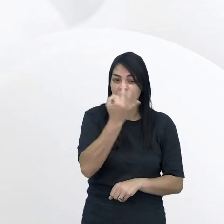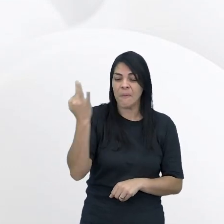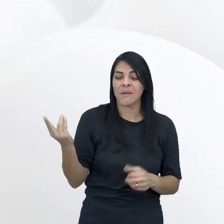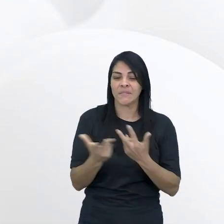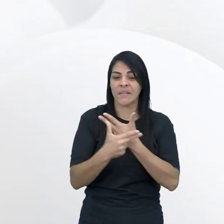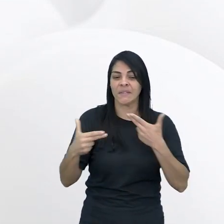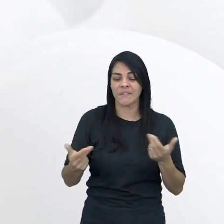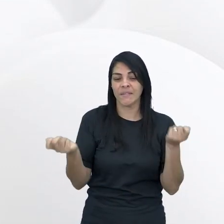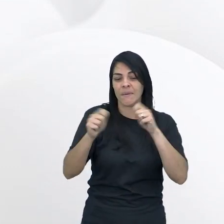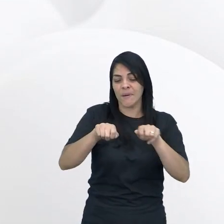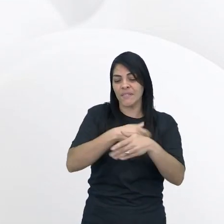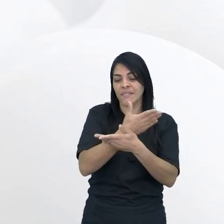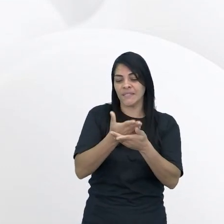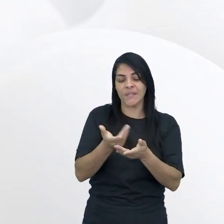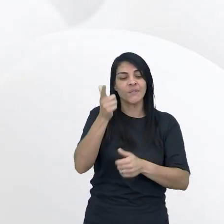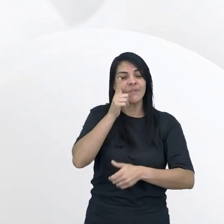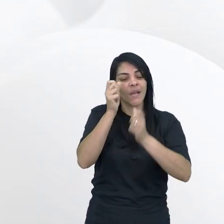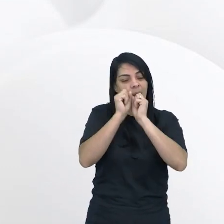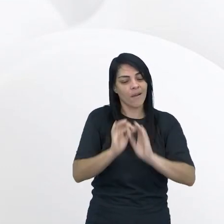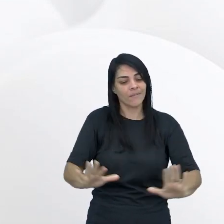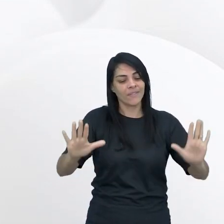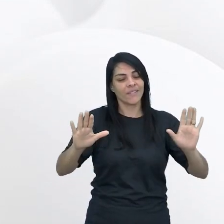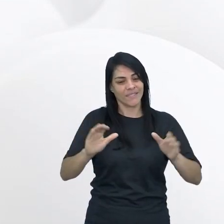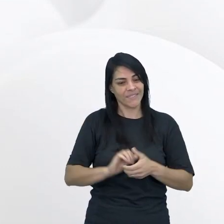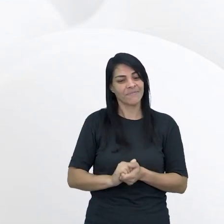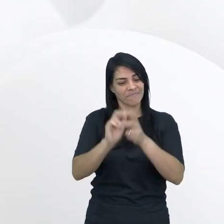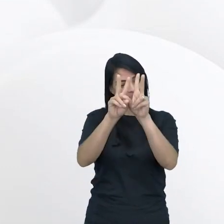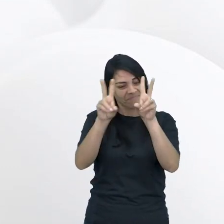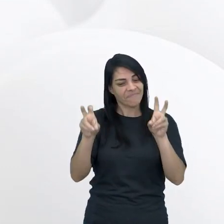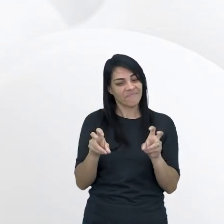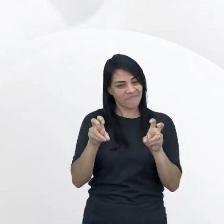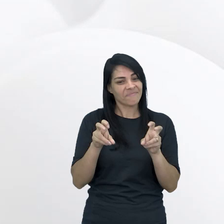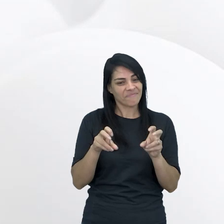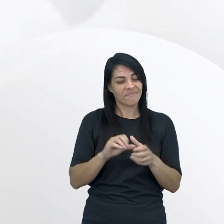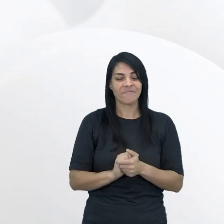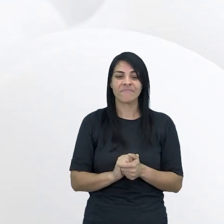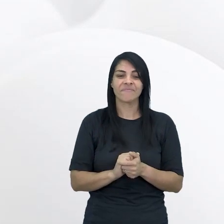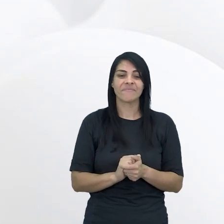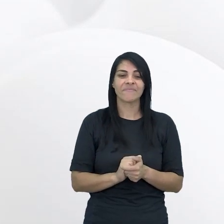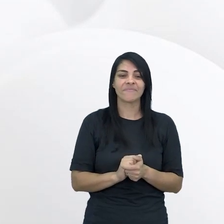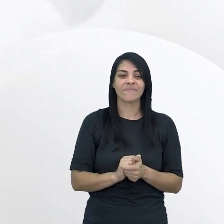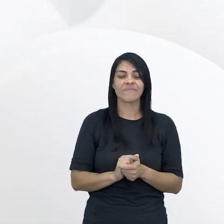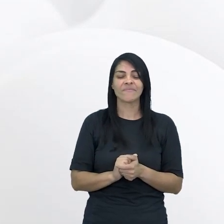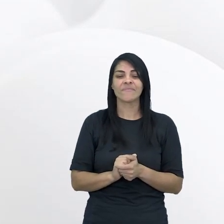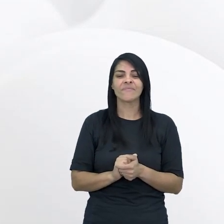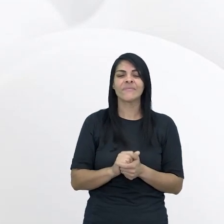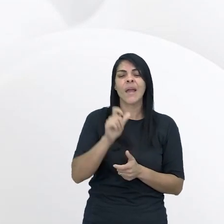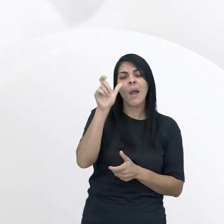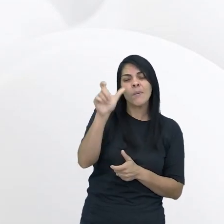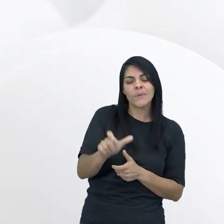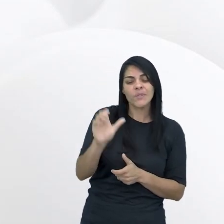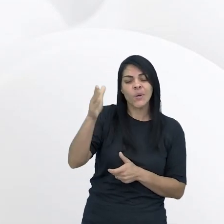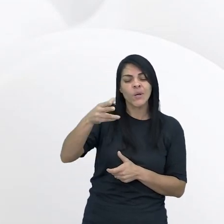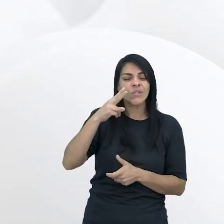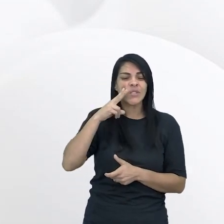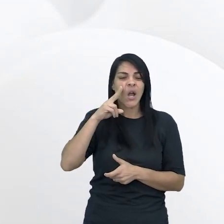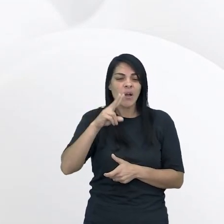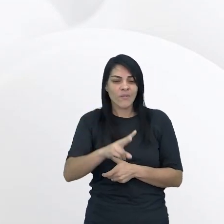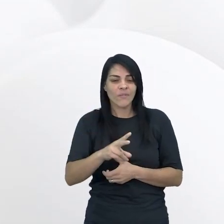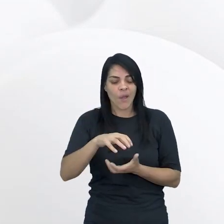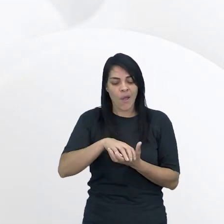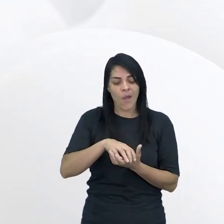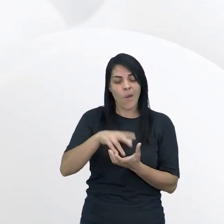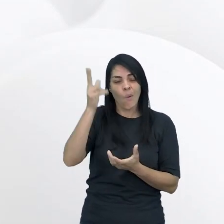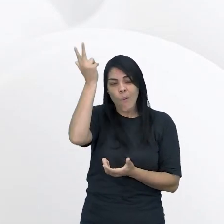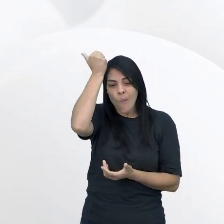pode, né, ampliar dentro dessa temática. Alguém já viu um coelho de pertinho? Então, eles vão,